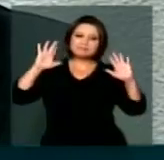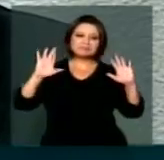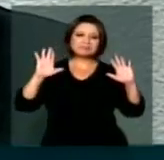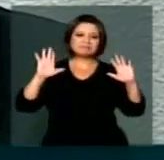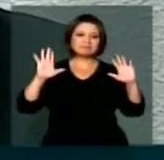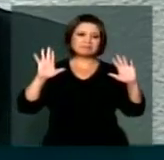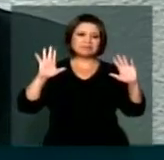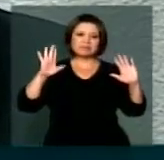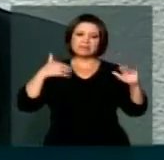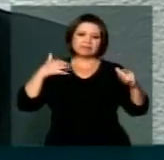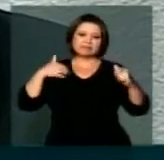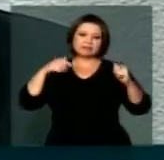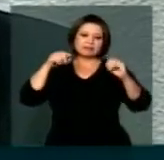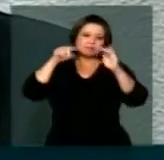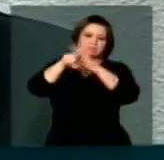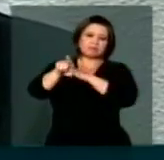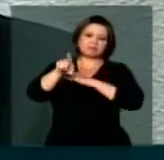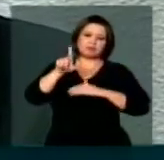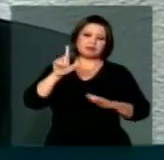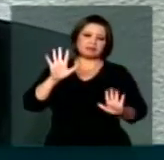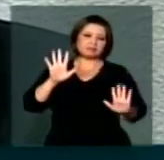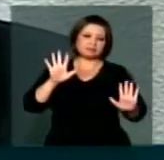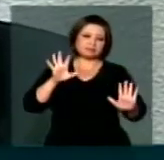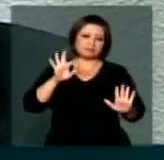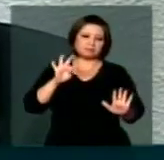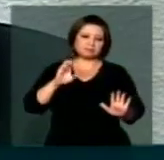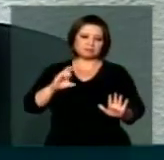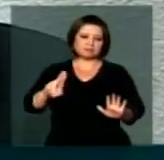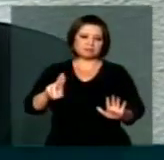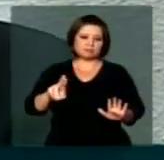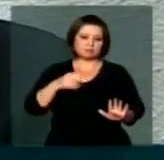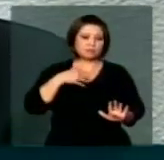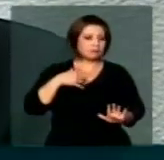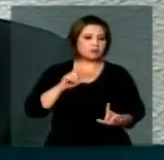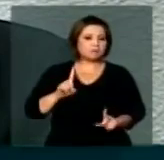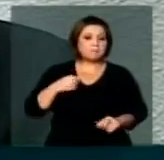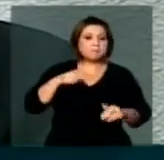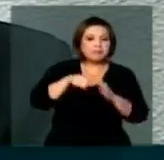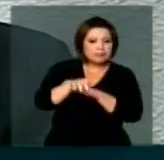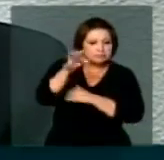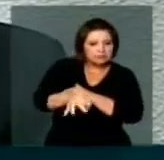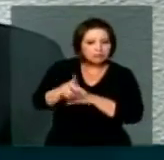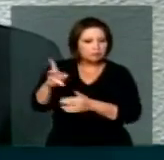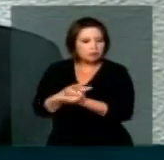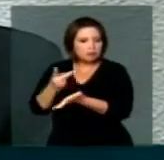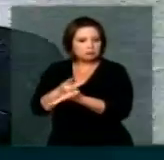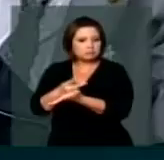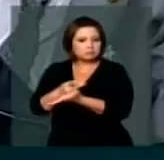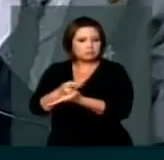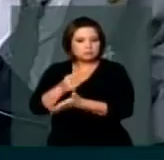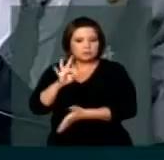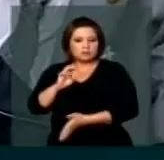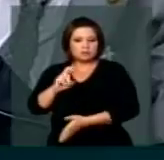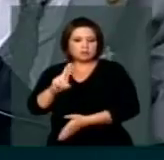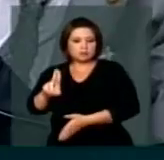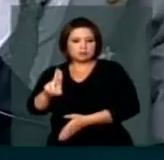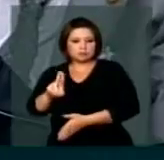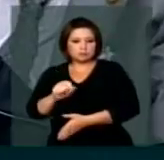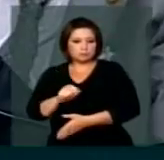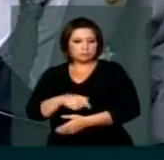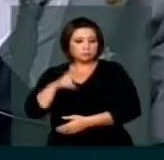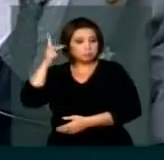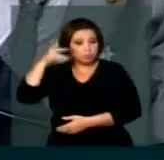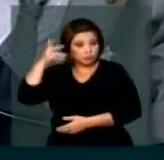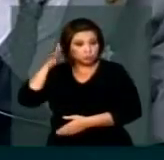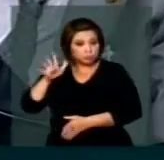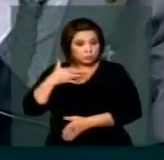tem que ser perguntado ao pessoal. Eu perguntei se você acha que é justo ou injusto. Não, para mim... O TCU ser político.